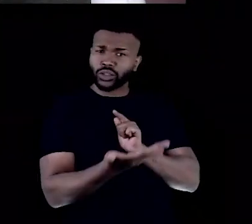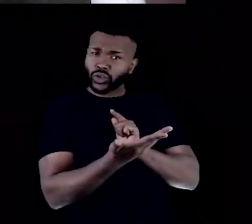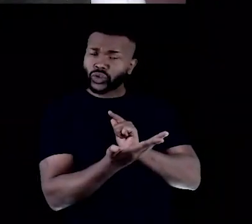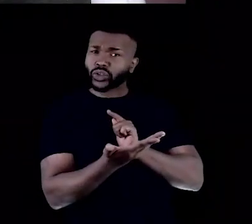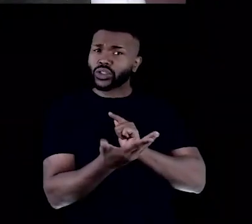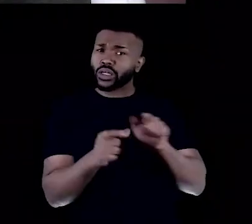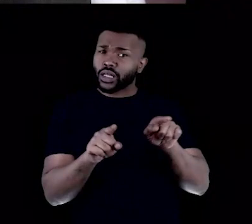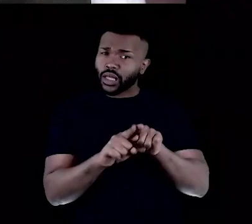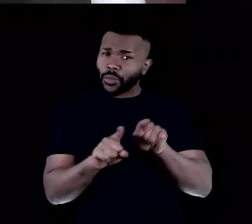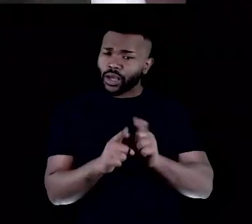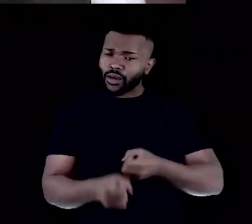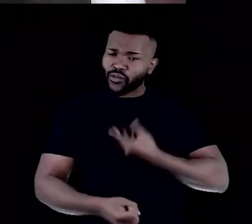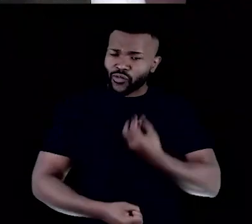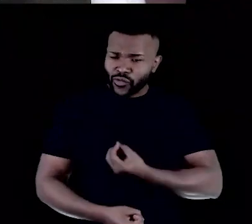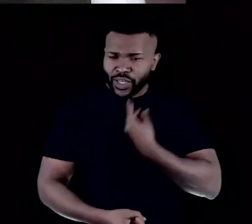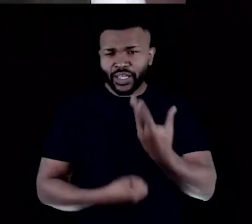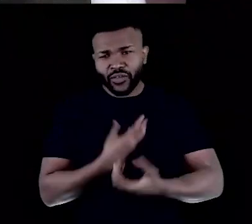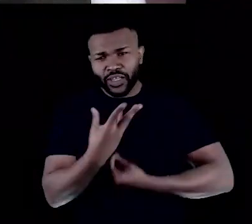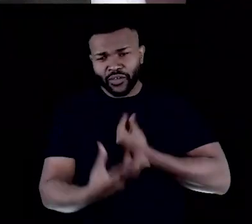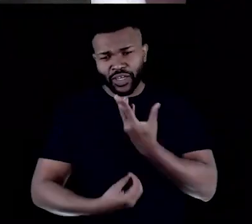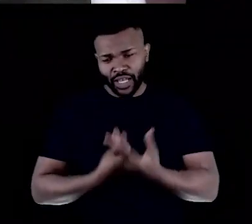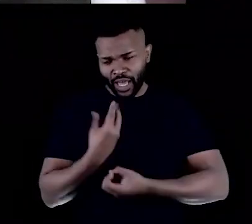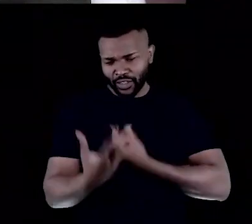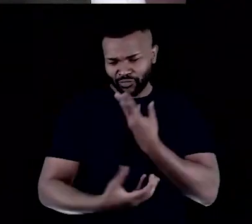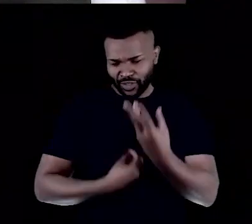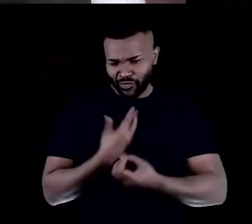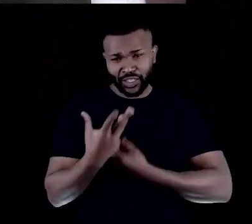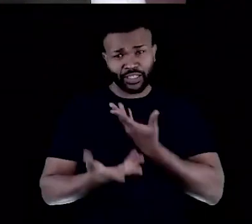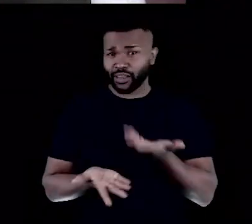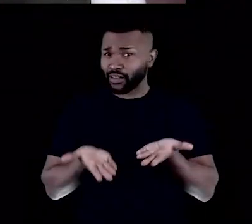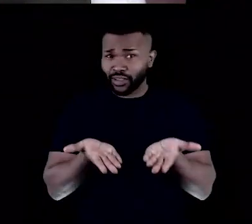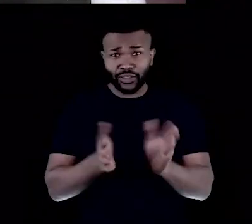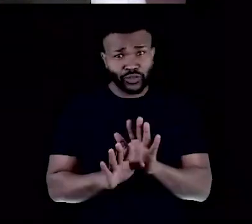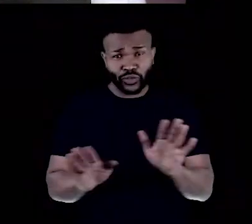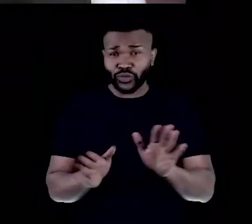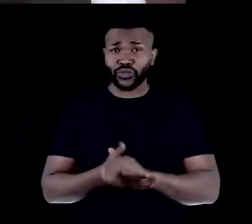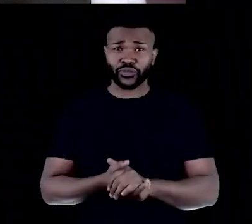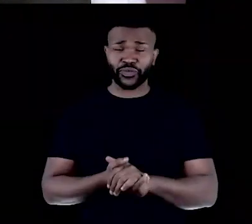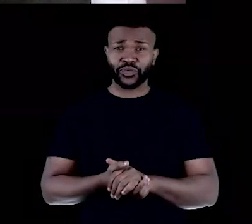existir e nutrir nutrir a vida desse combustível outro que não é a função.